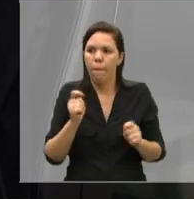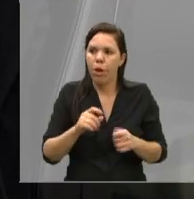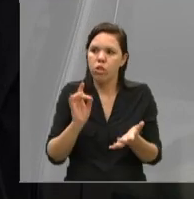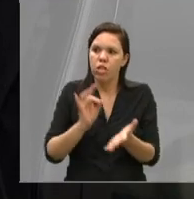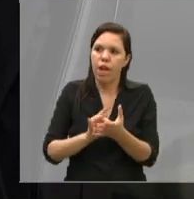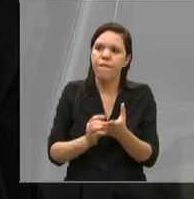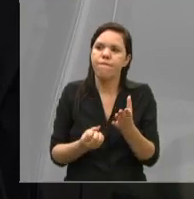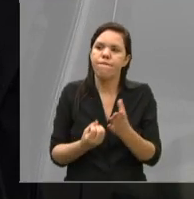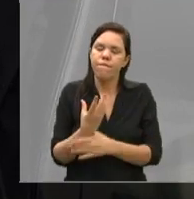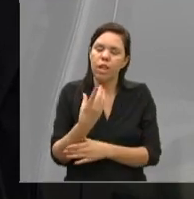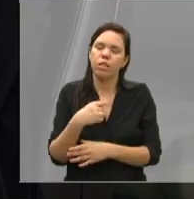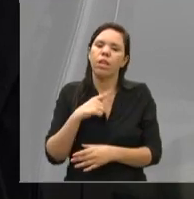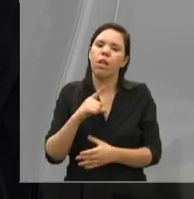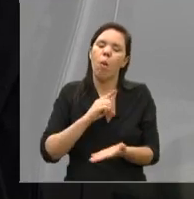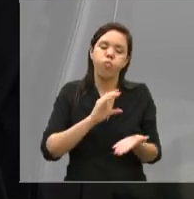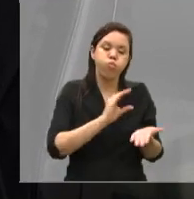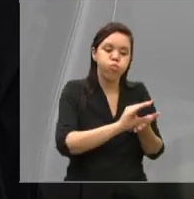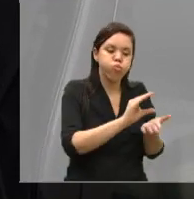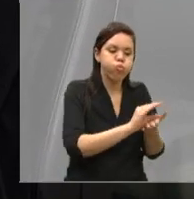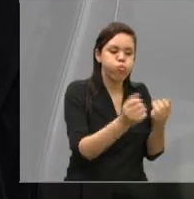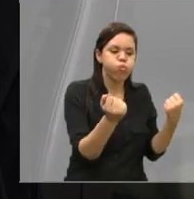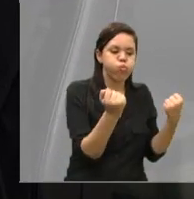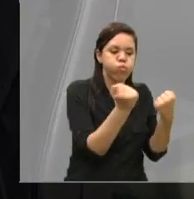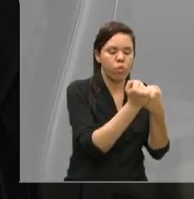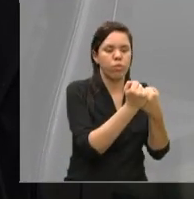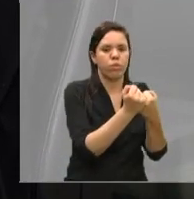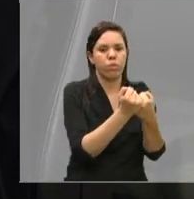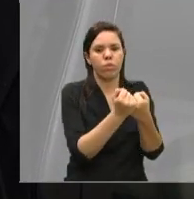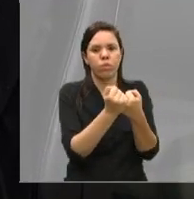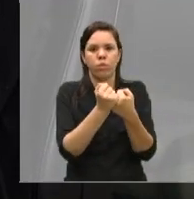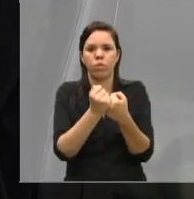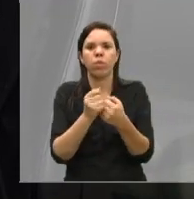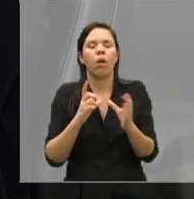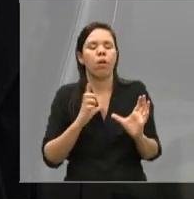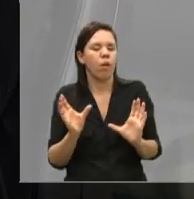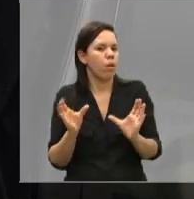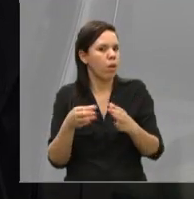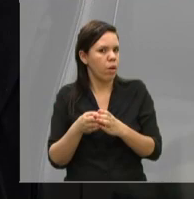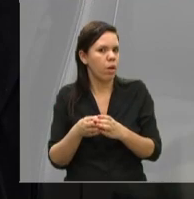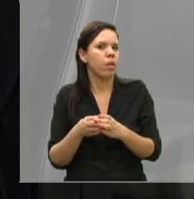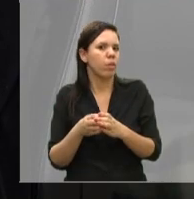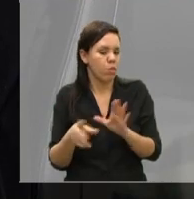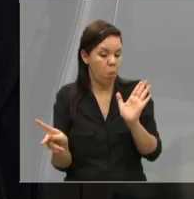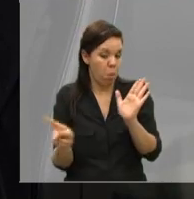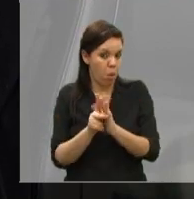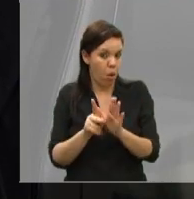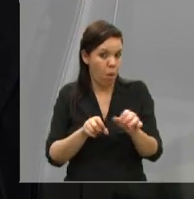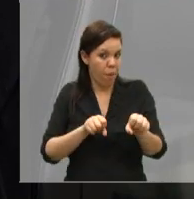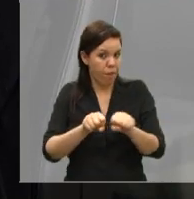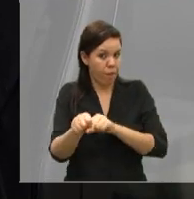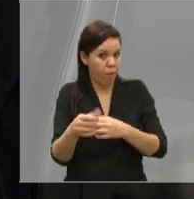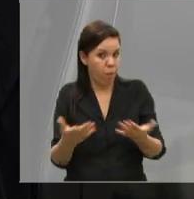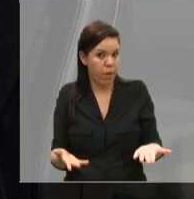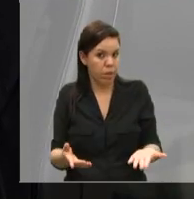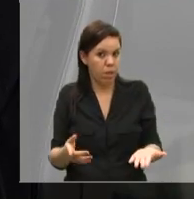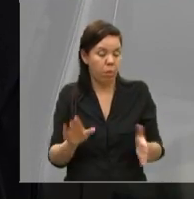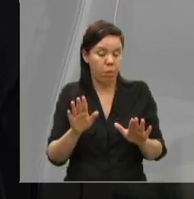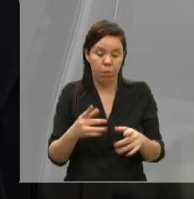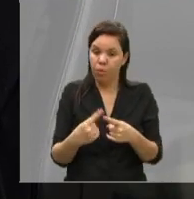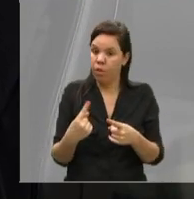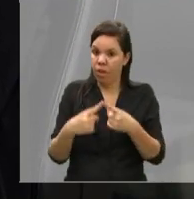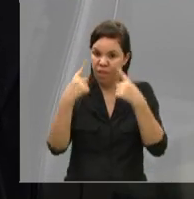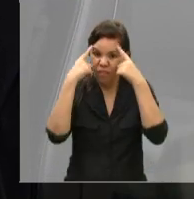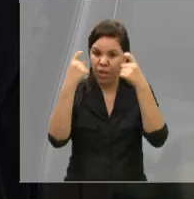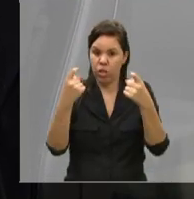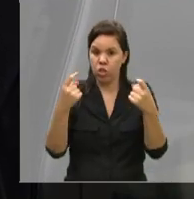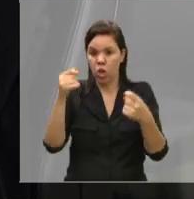efetivar, a gente precisa ter investimento, orçamento e equipes especializadas, porque a violência, o combate